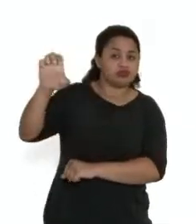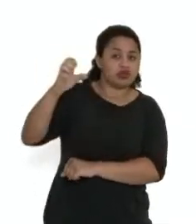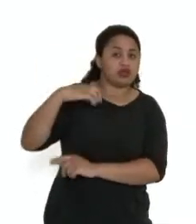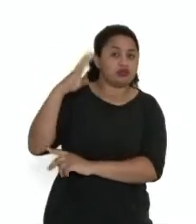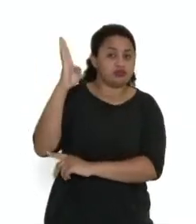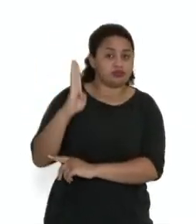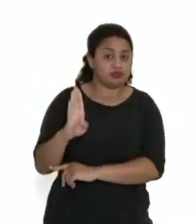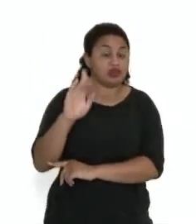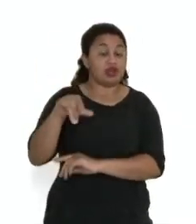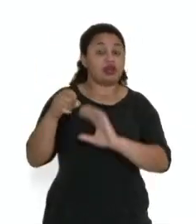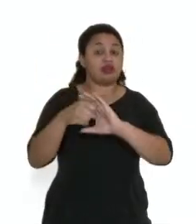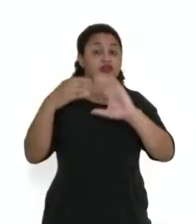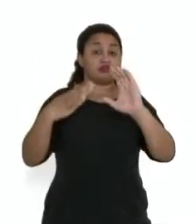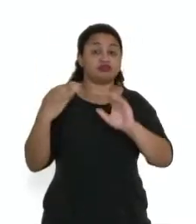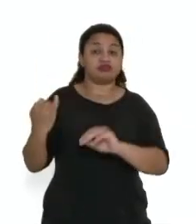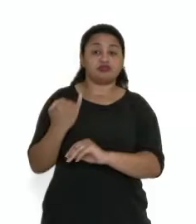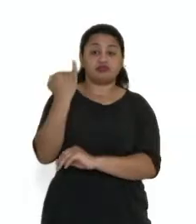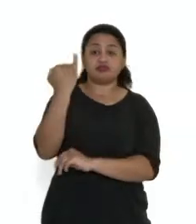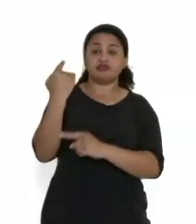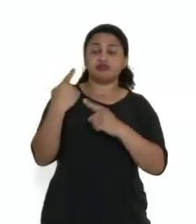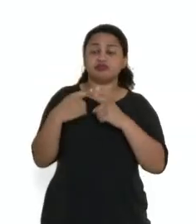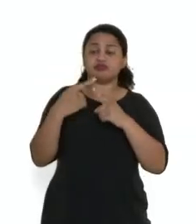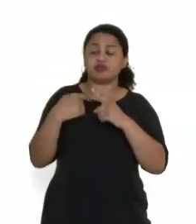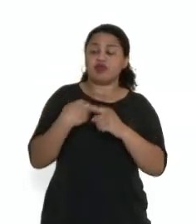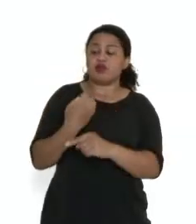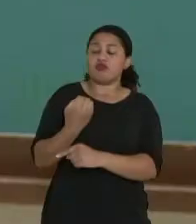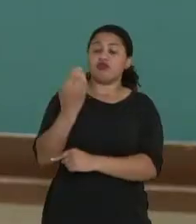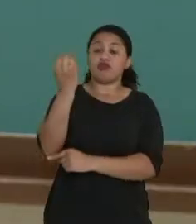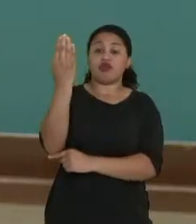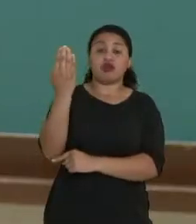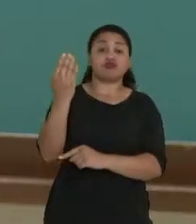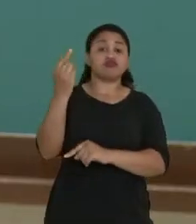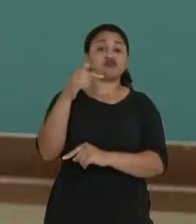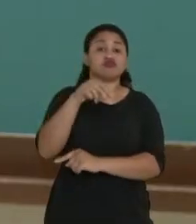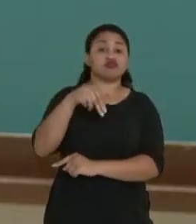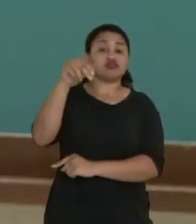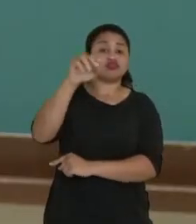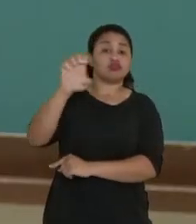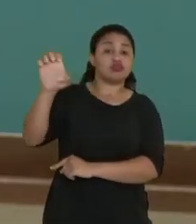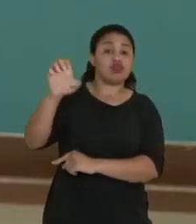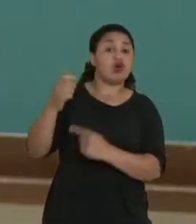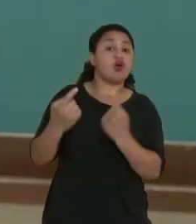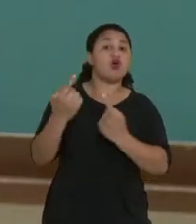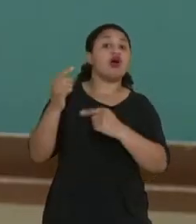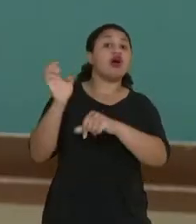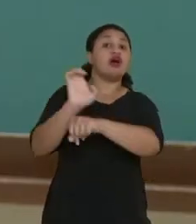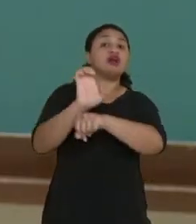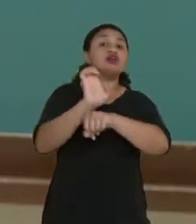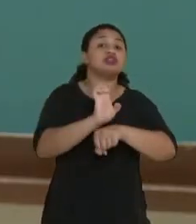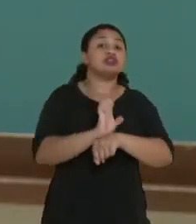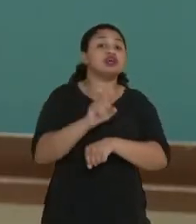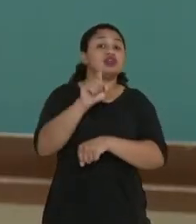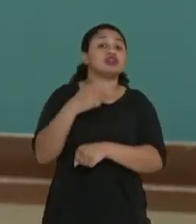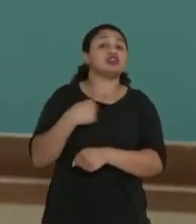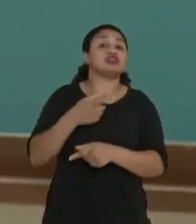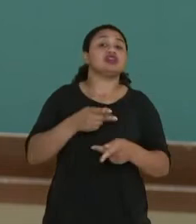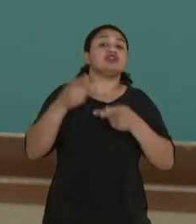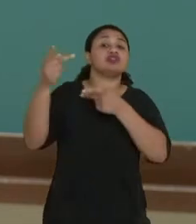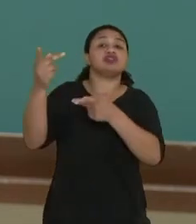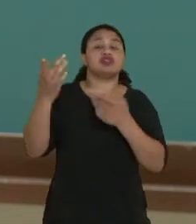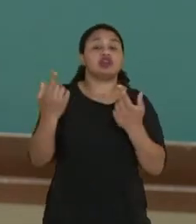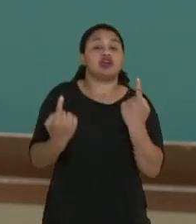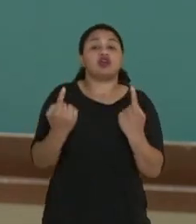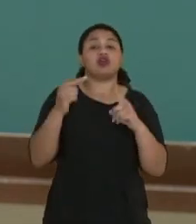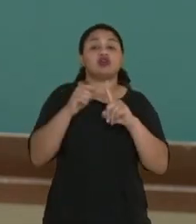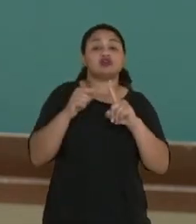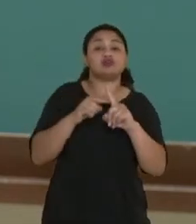característica importante, né? Porque se você vai fazer uma viagem, por exemplo, para a região, para qual estado você vai? Qual é o tipo